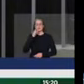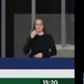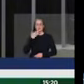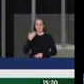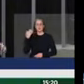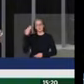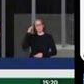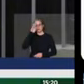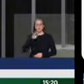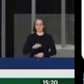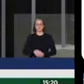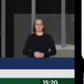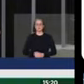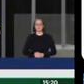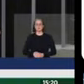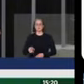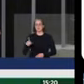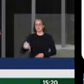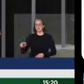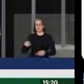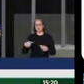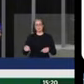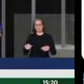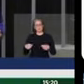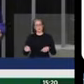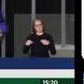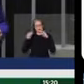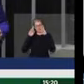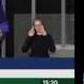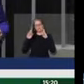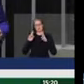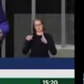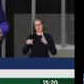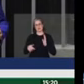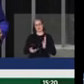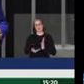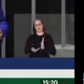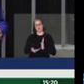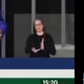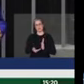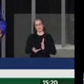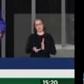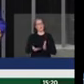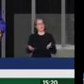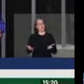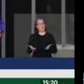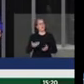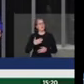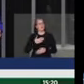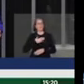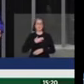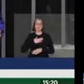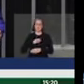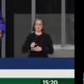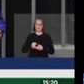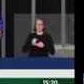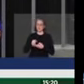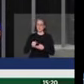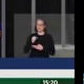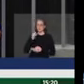Marista. Os senhores deviam ter mais respeito por essa casa. Quero trazer hoje minha solidariedade ao deputado